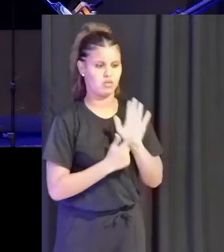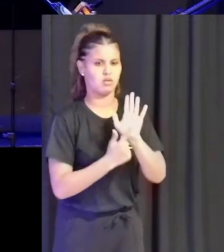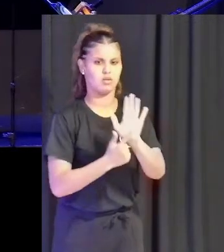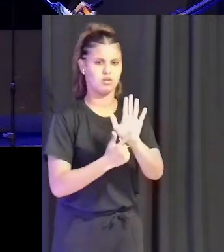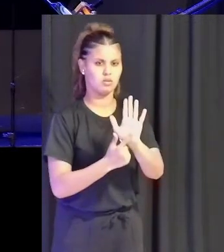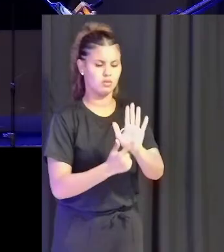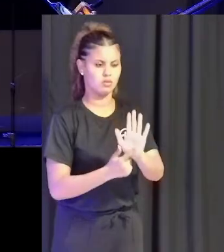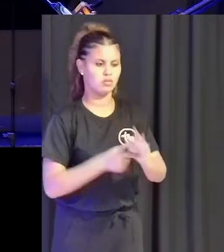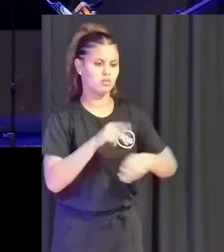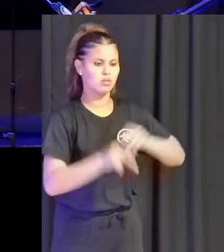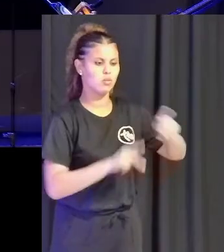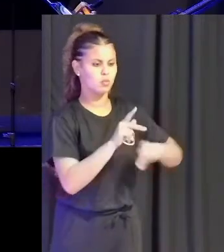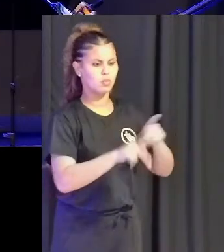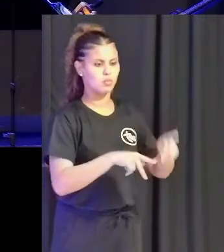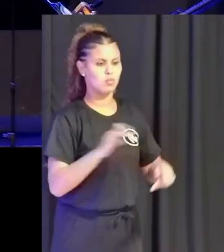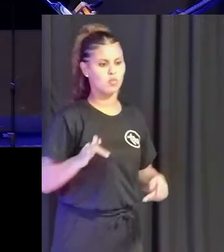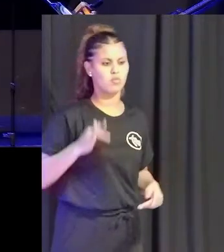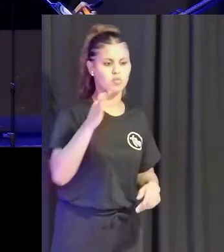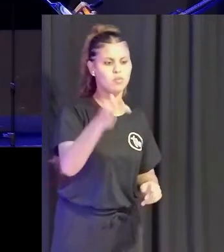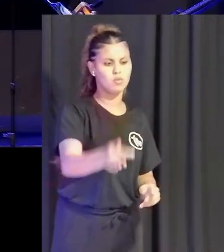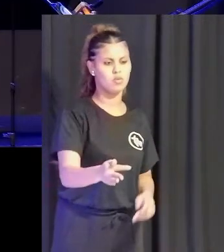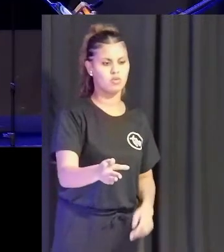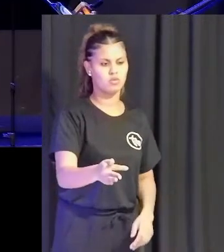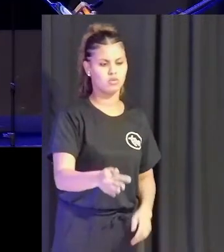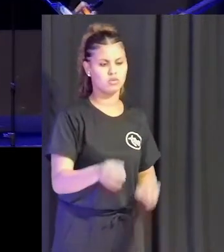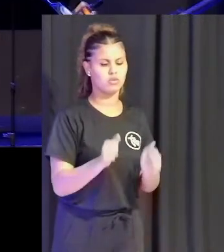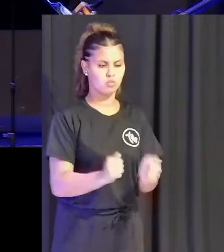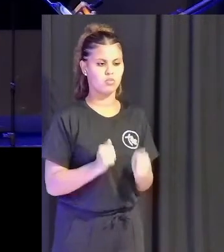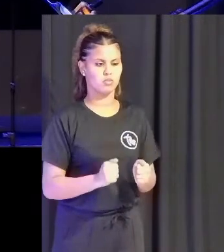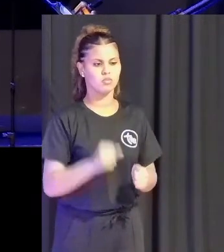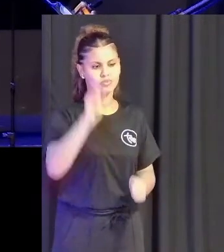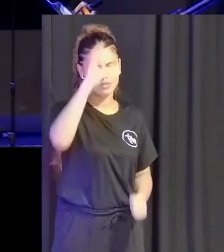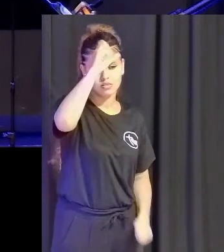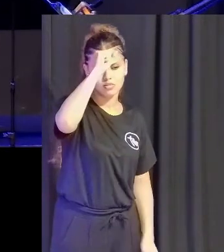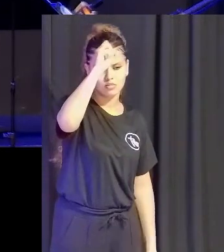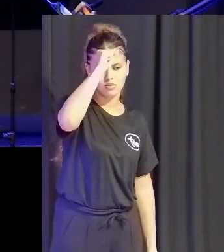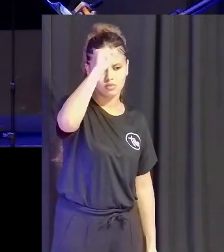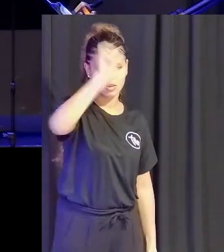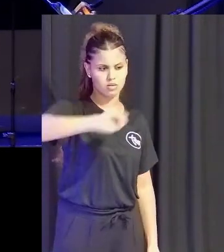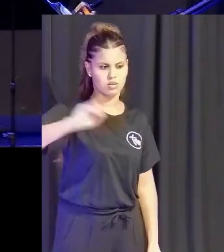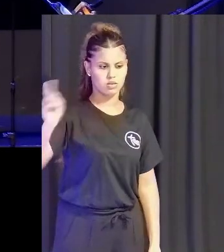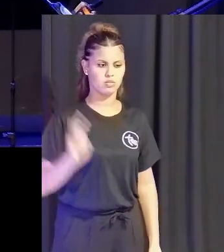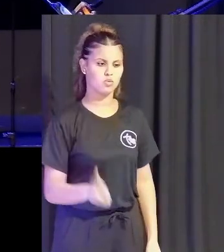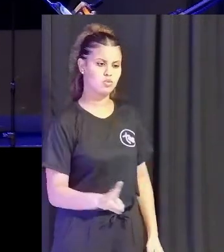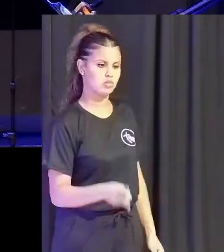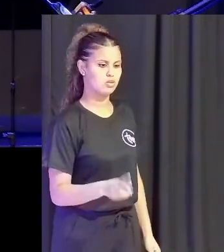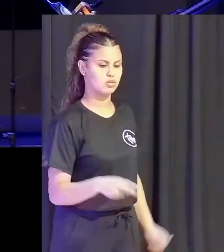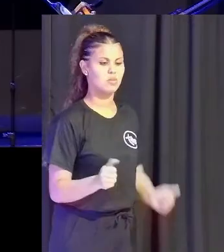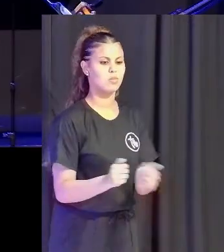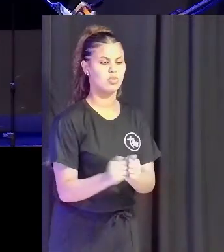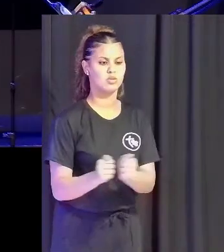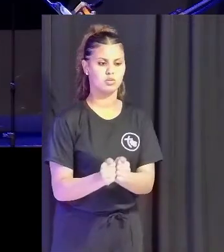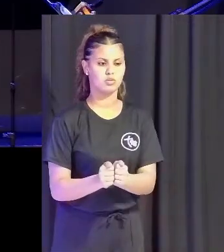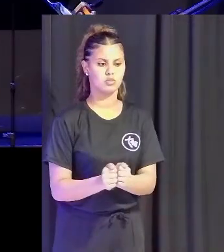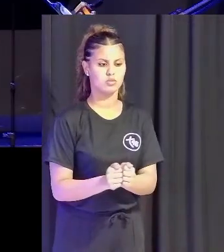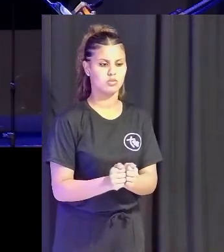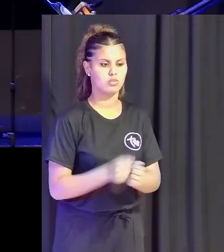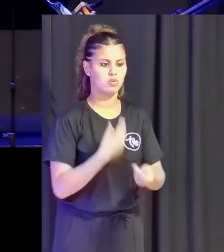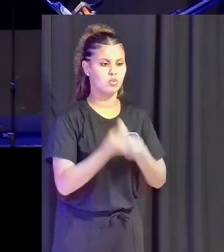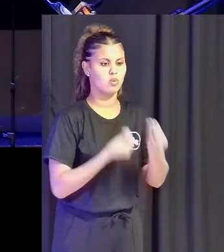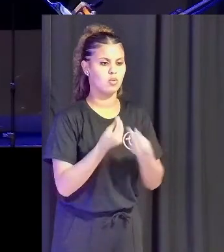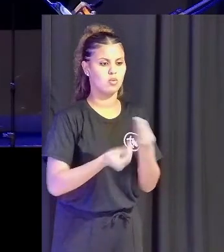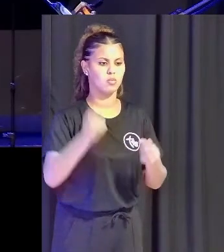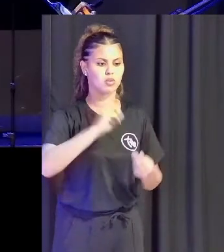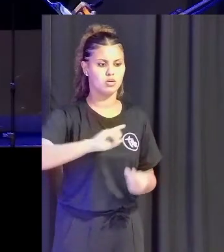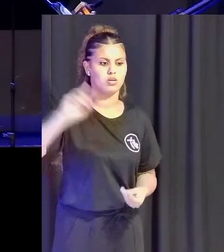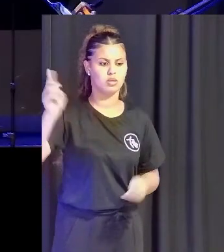aprender do que Deus sempre está com eles, e o poder de Deus, e como cuidou